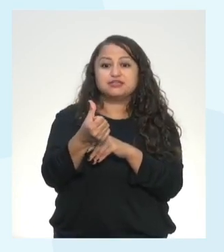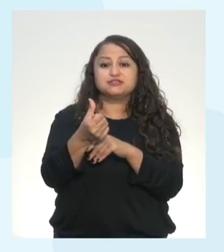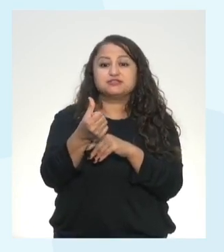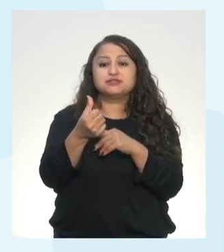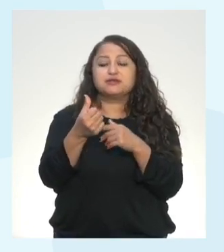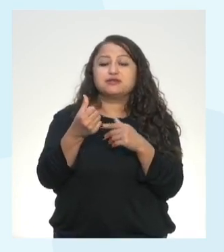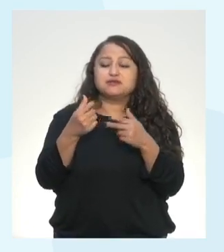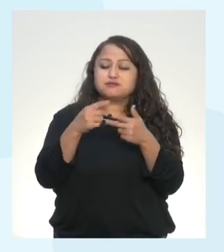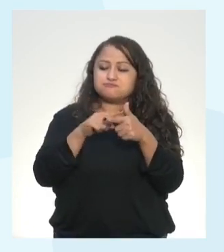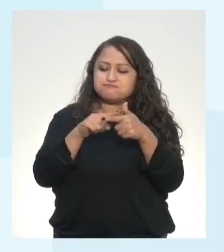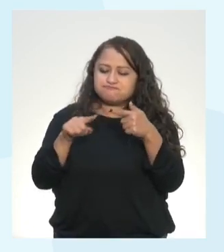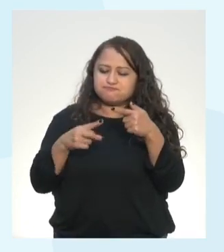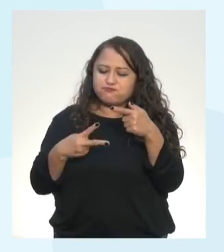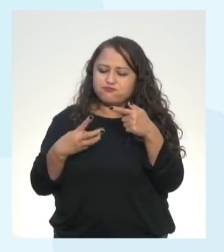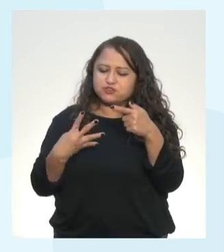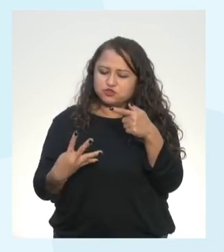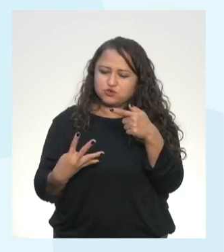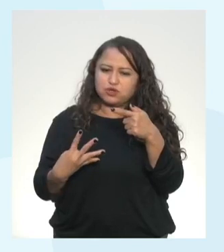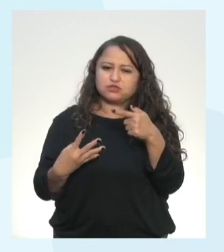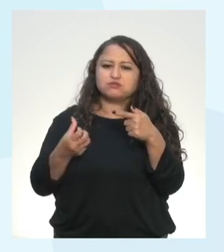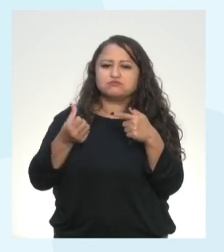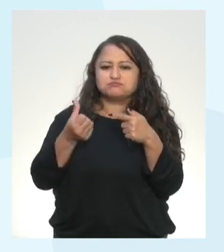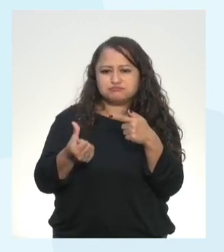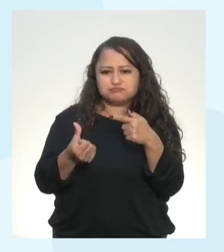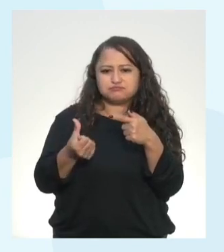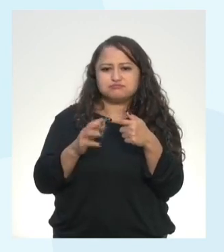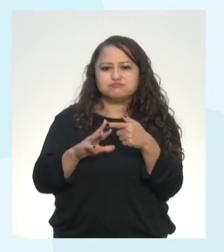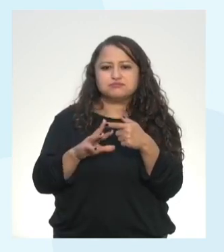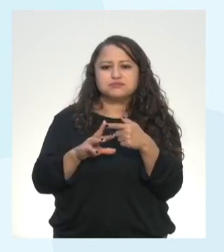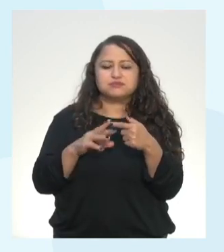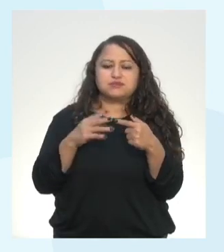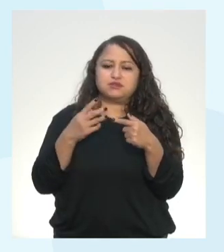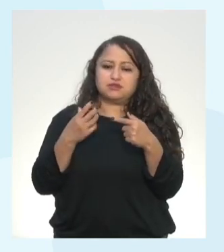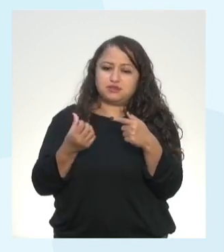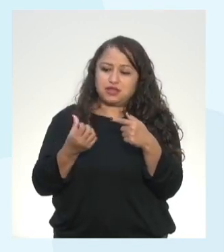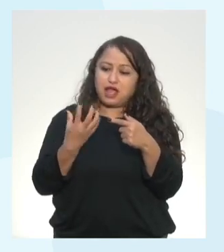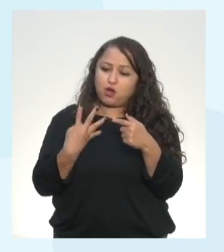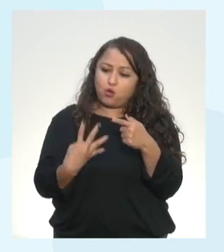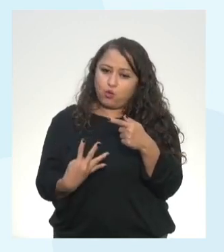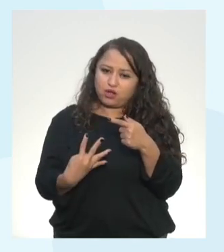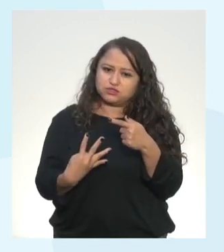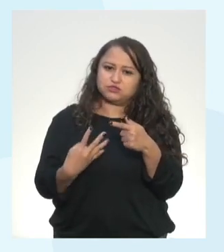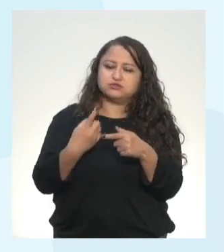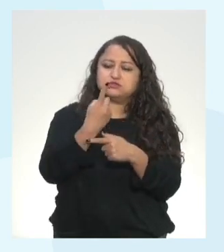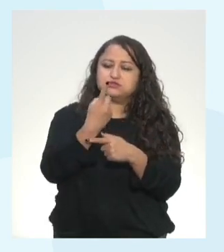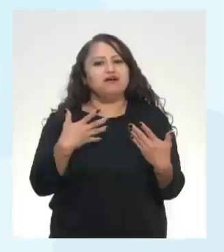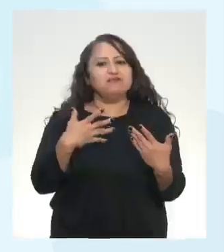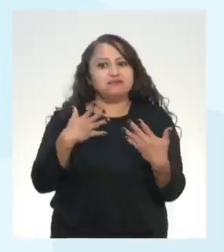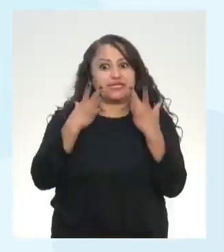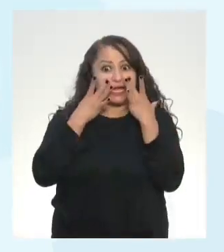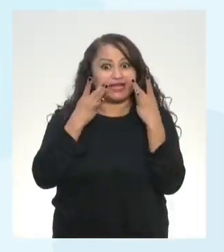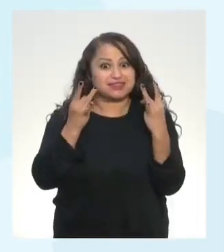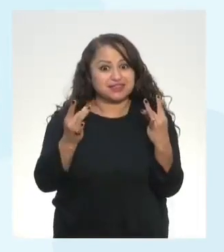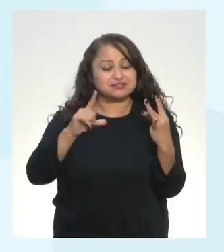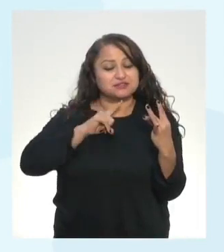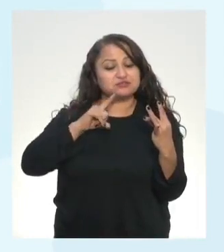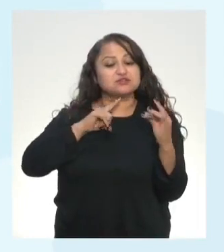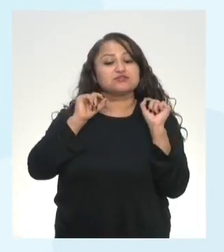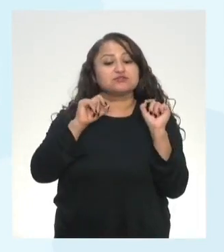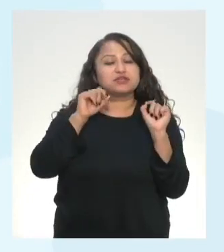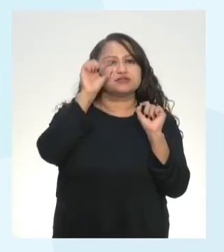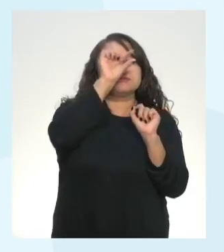tempo, ele é divisível por 6. E assim por diante. Você pode utilizar o raciocínio que você sentir melhor com você,